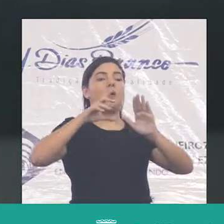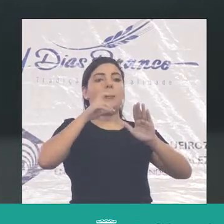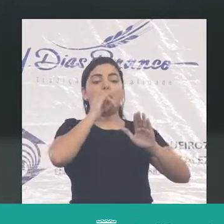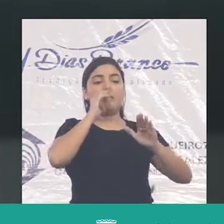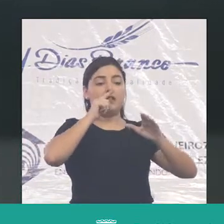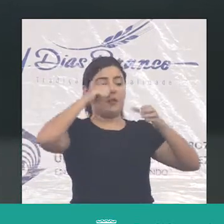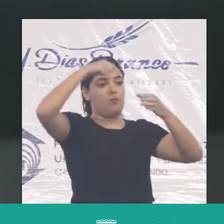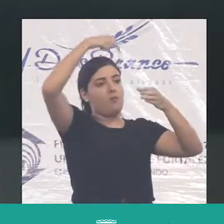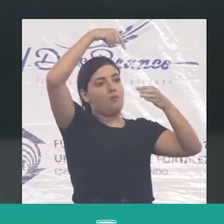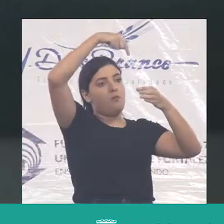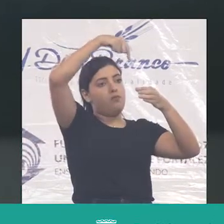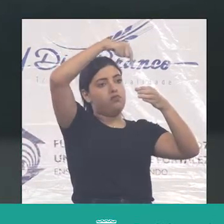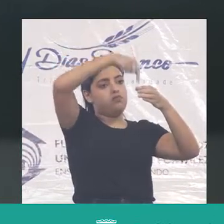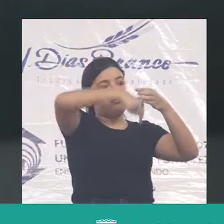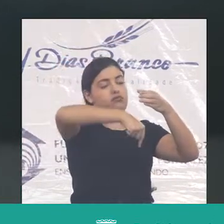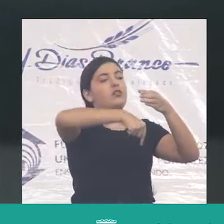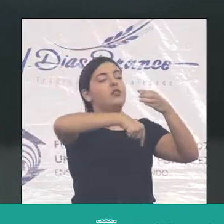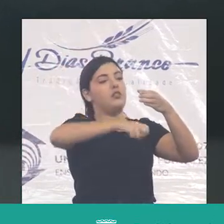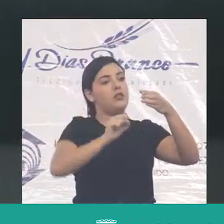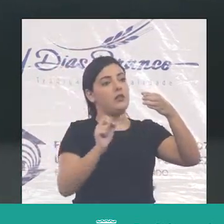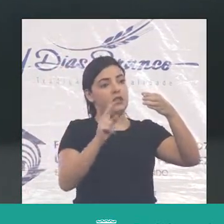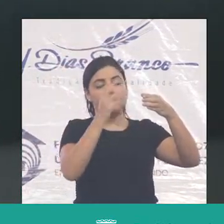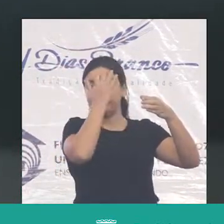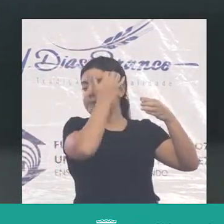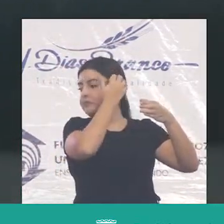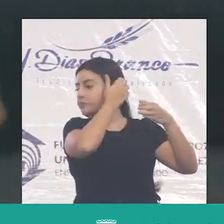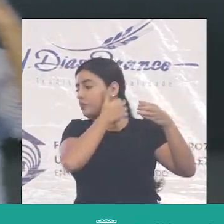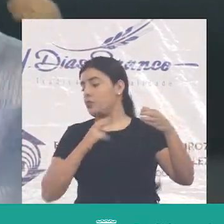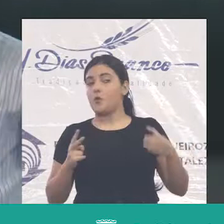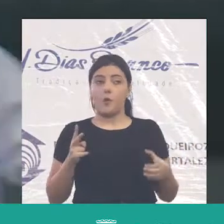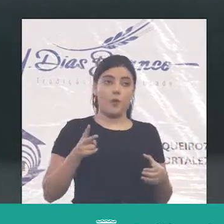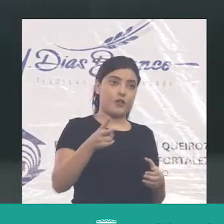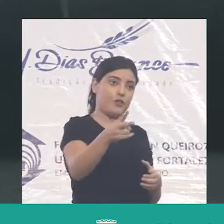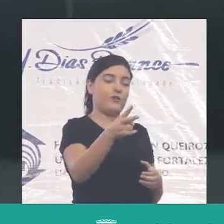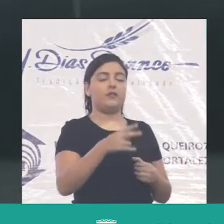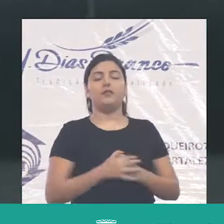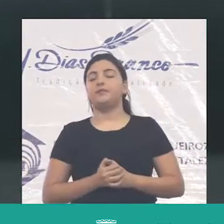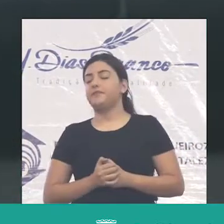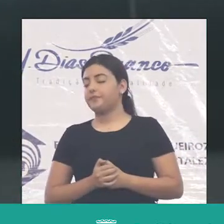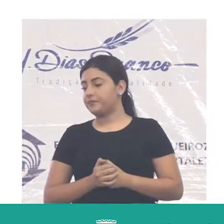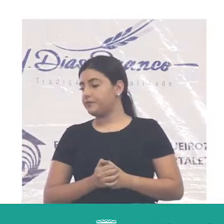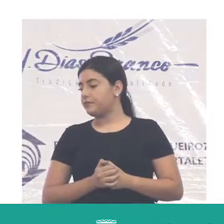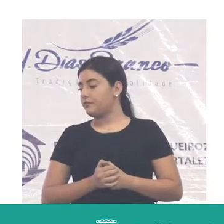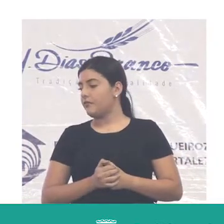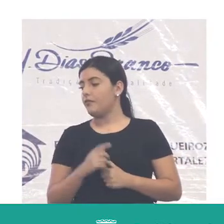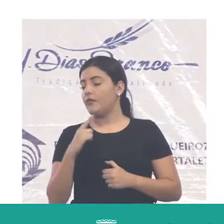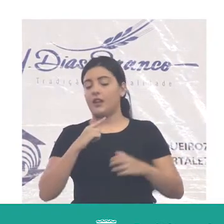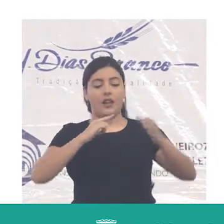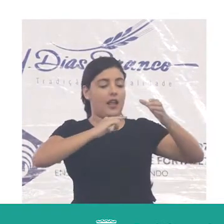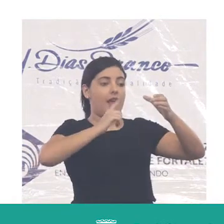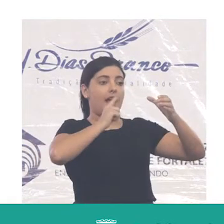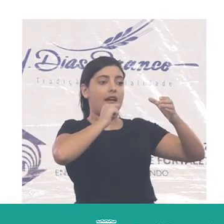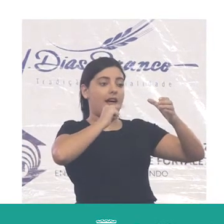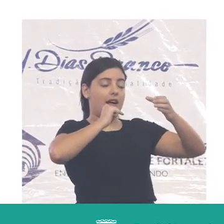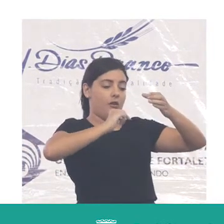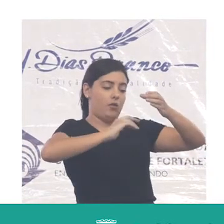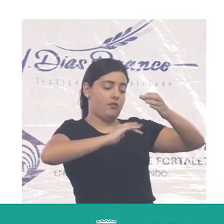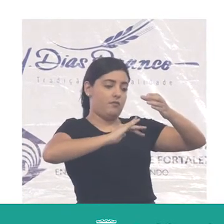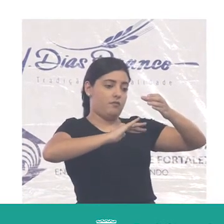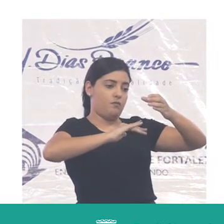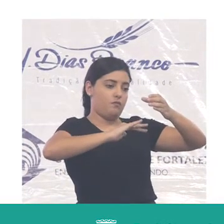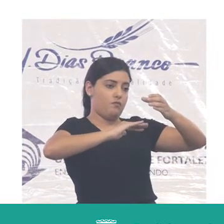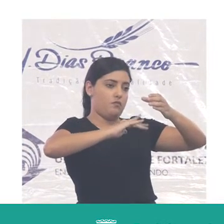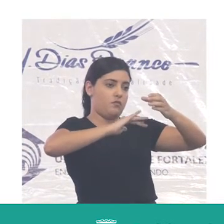que afundou, que submergiu dentro de outro. Continue. O nível da água no